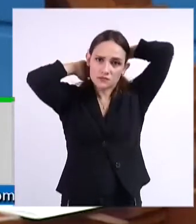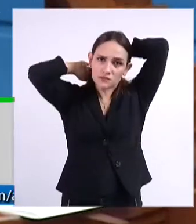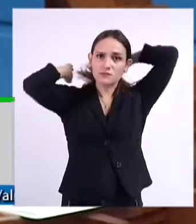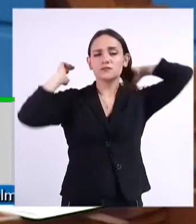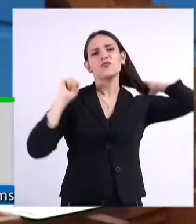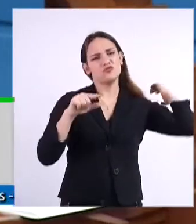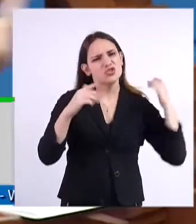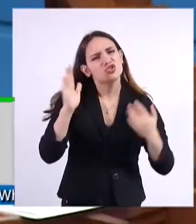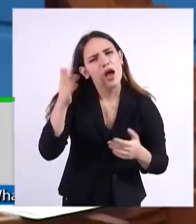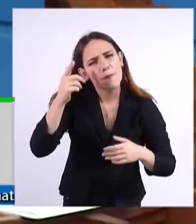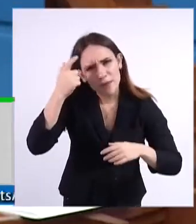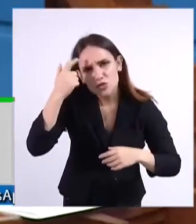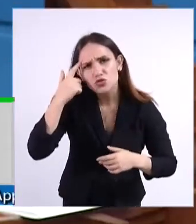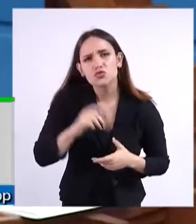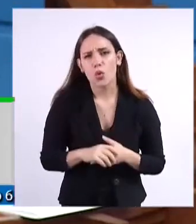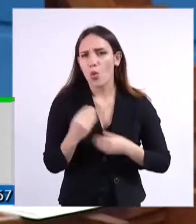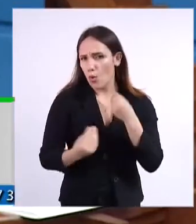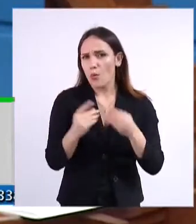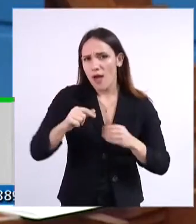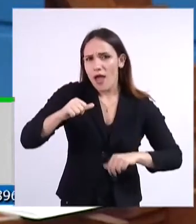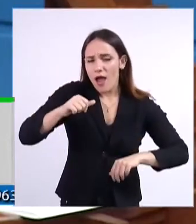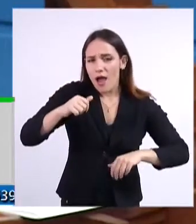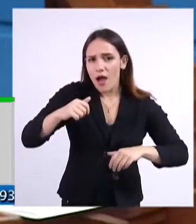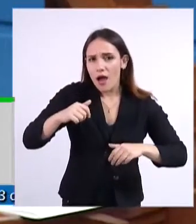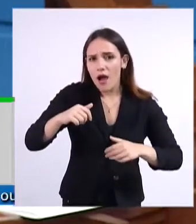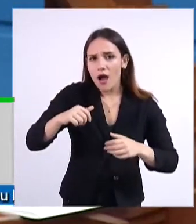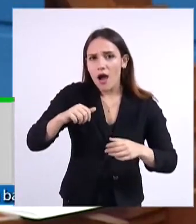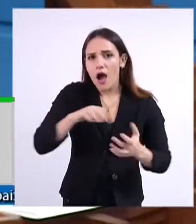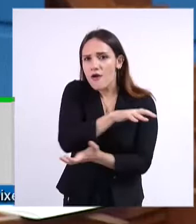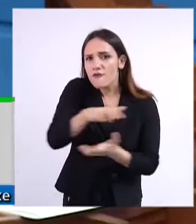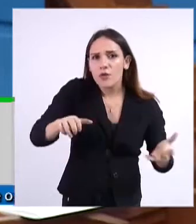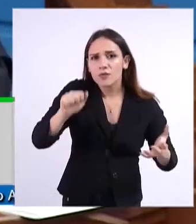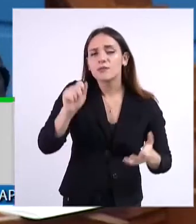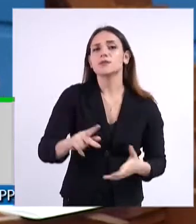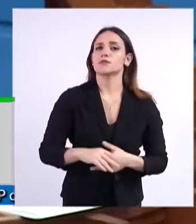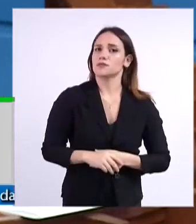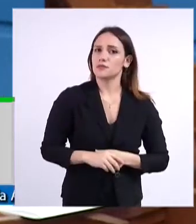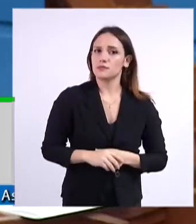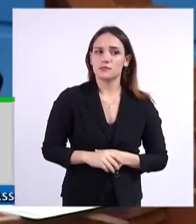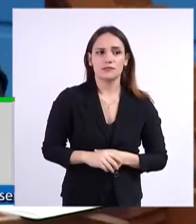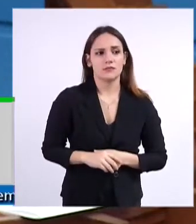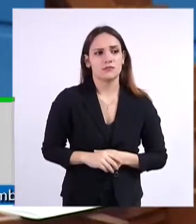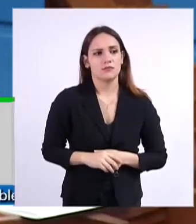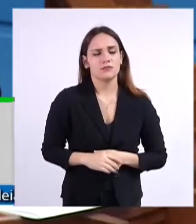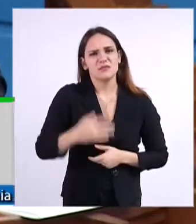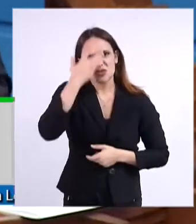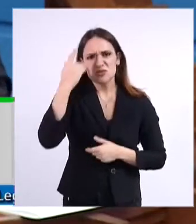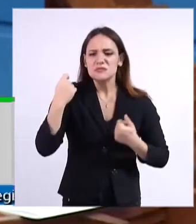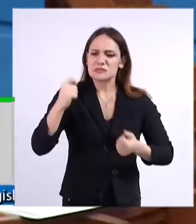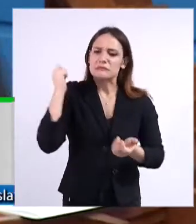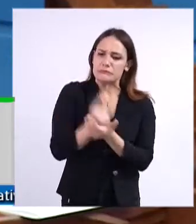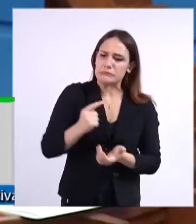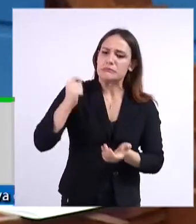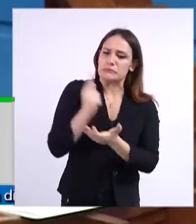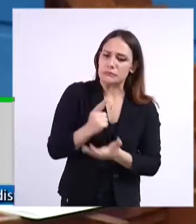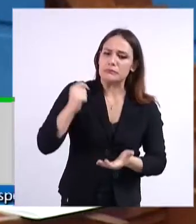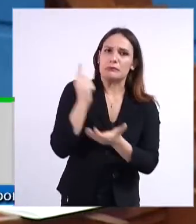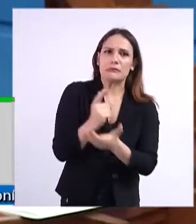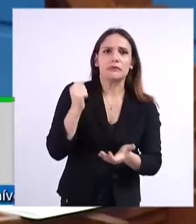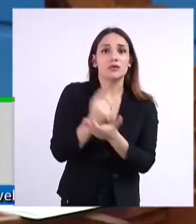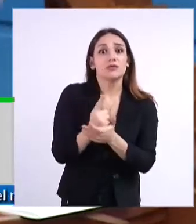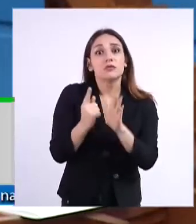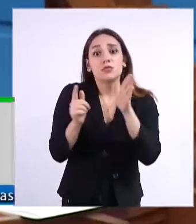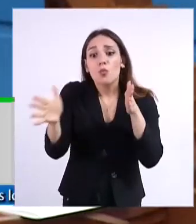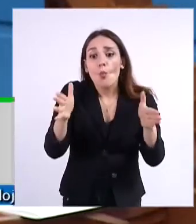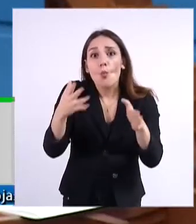já analisou a reforma da Previdência? O trabalhador vai ter que contribuir com a Previdência